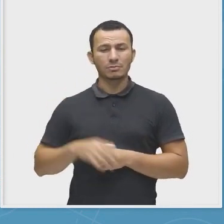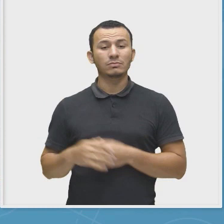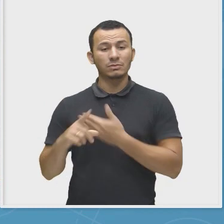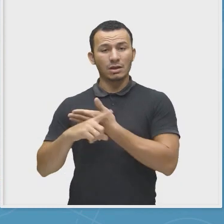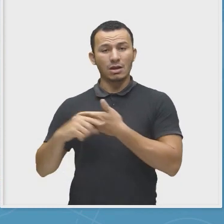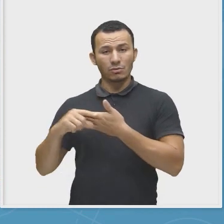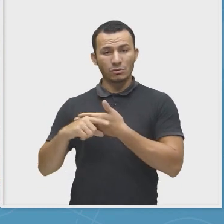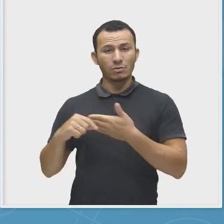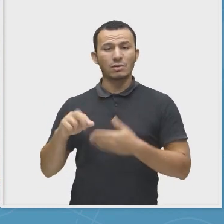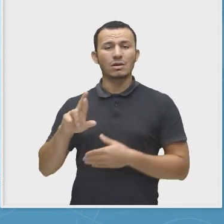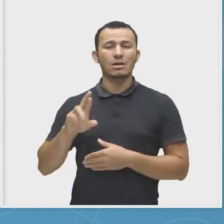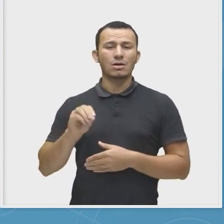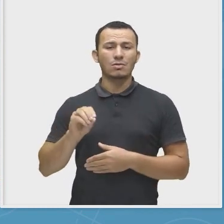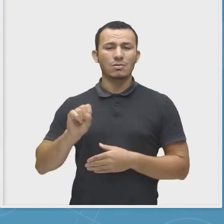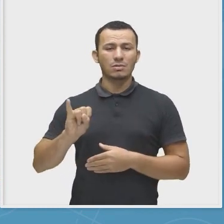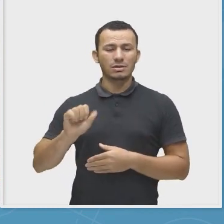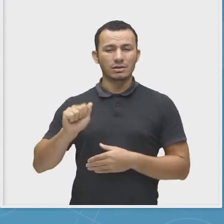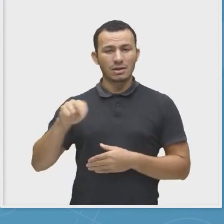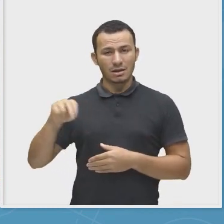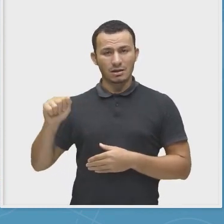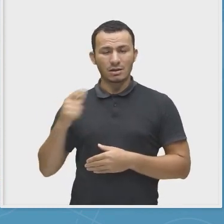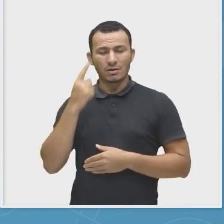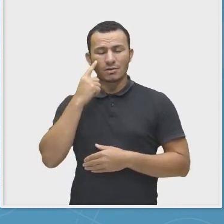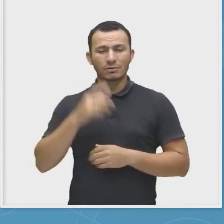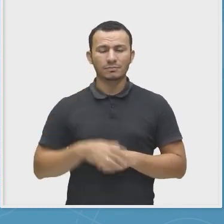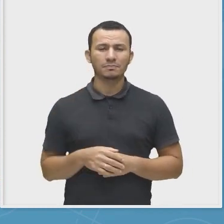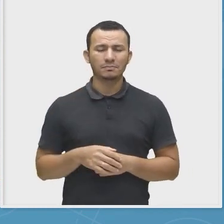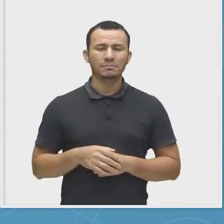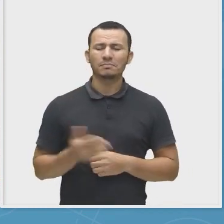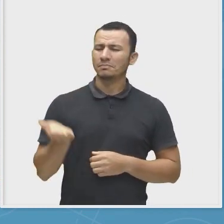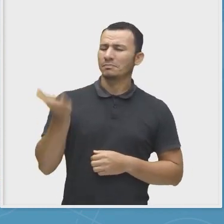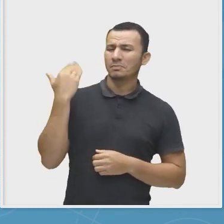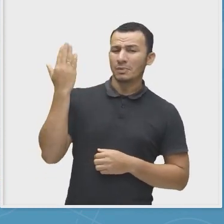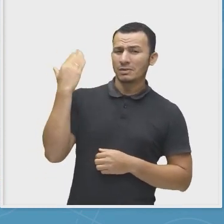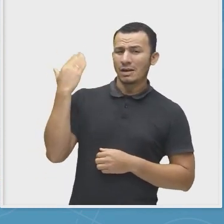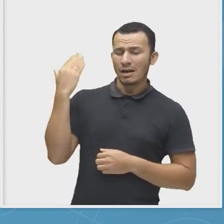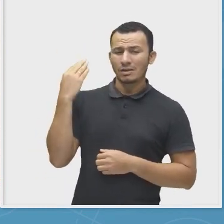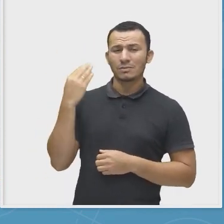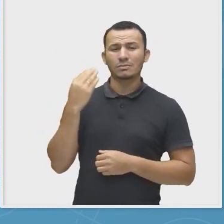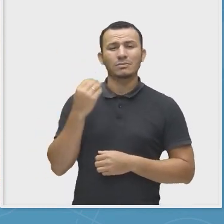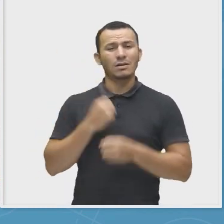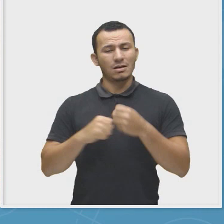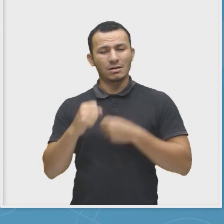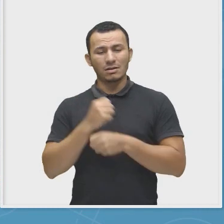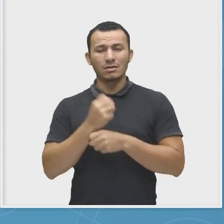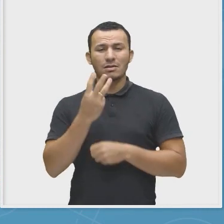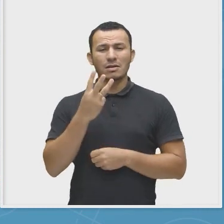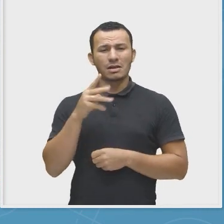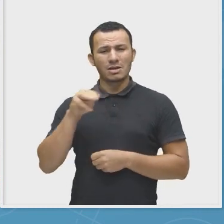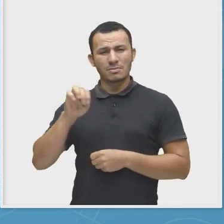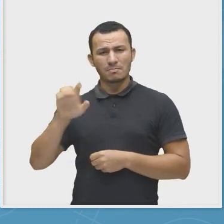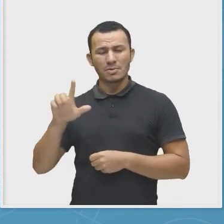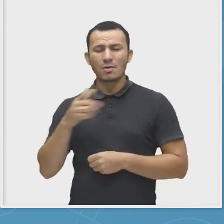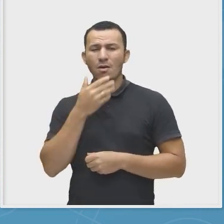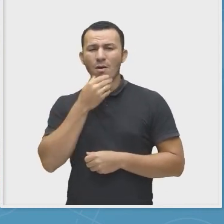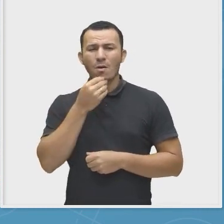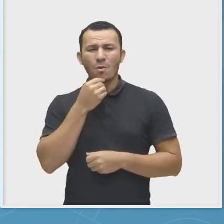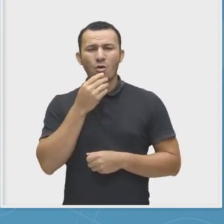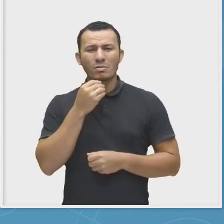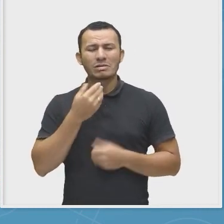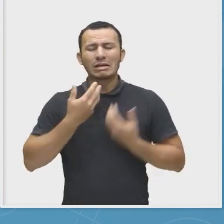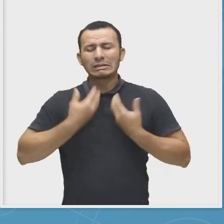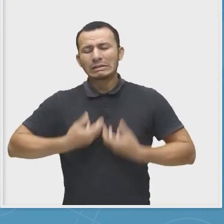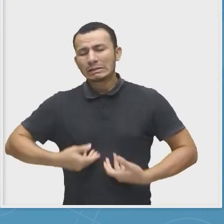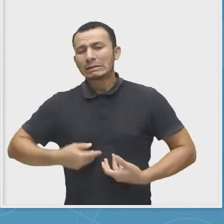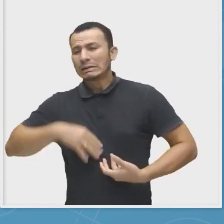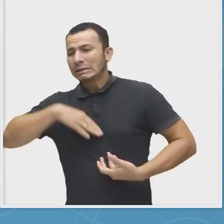Murray. E ele começa assim, ó: no ano 3000, os homens já vão ter se cansado das máquinas e as